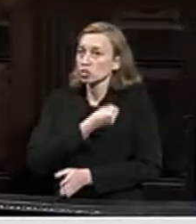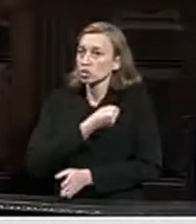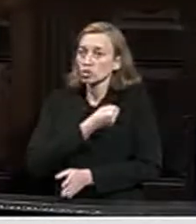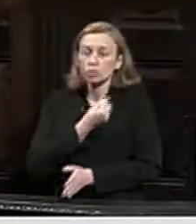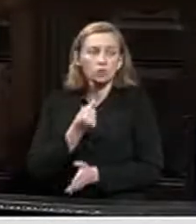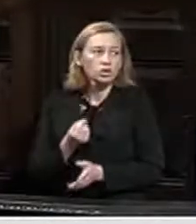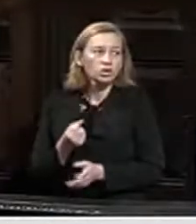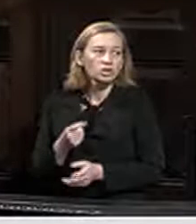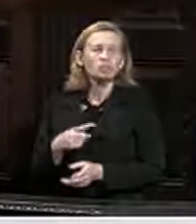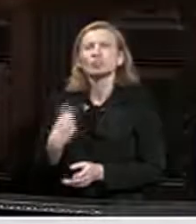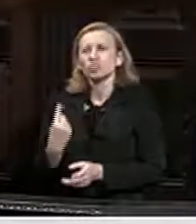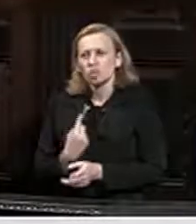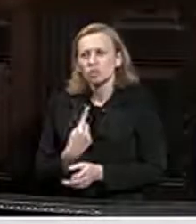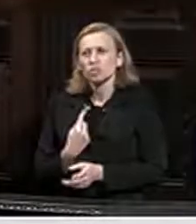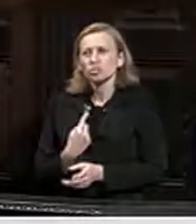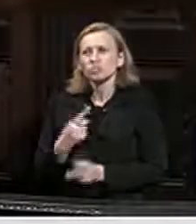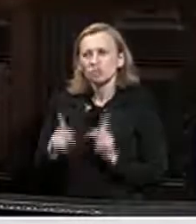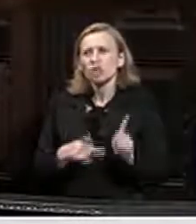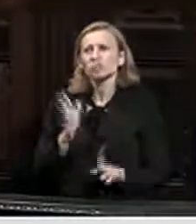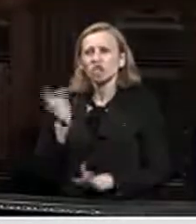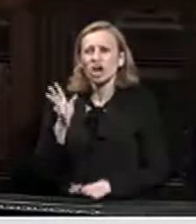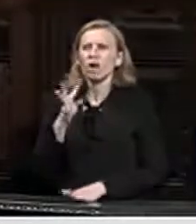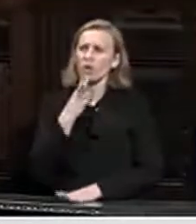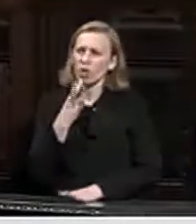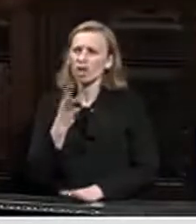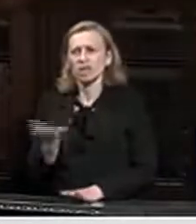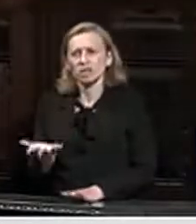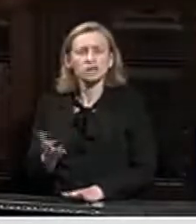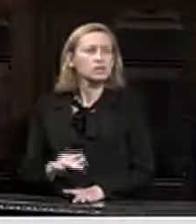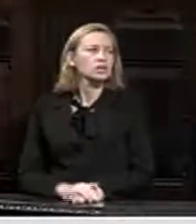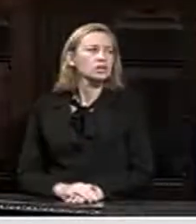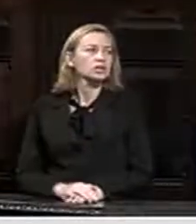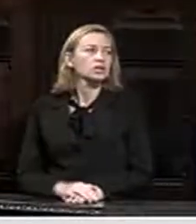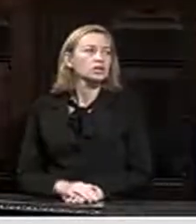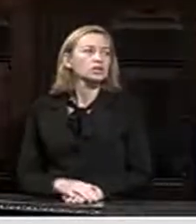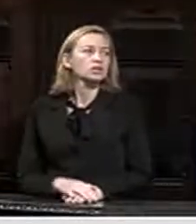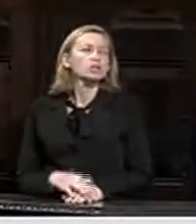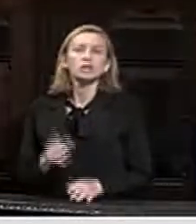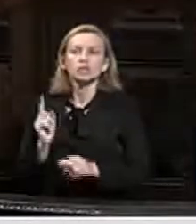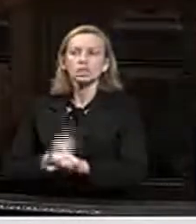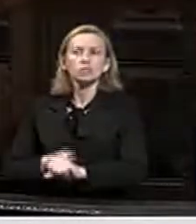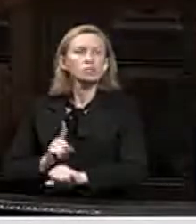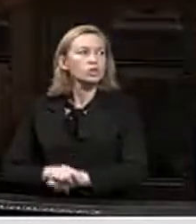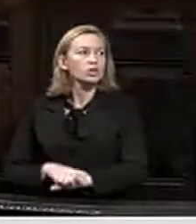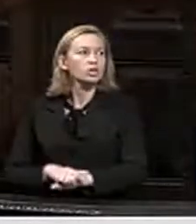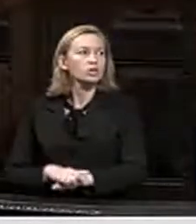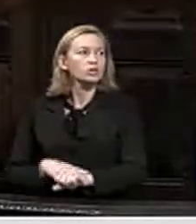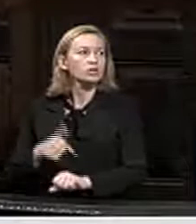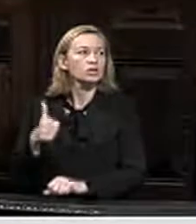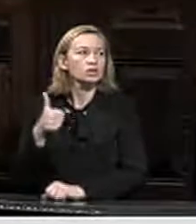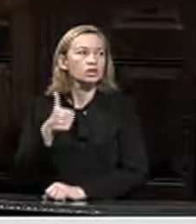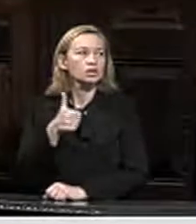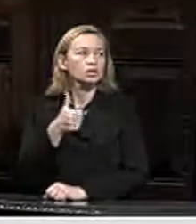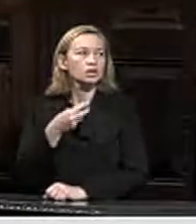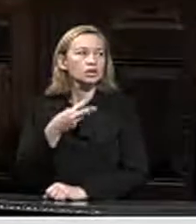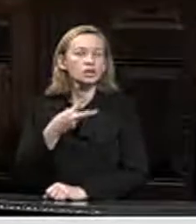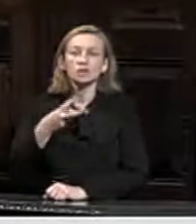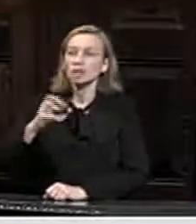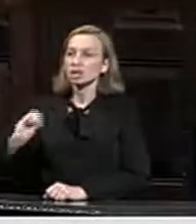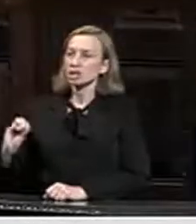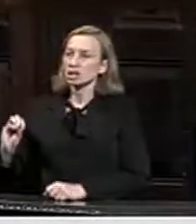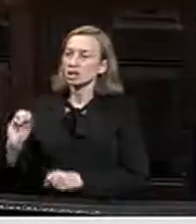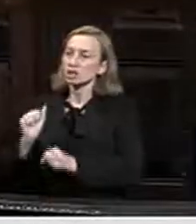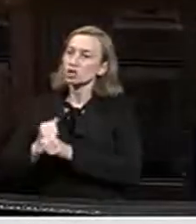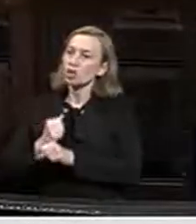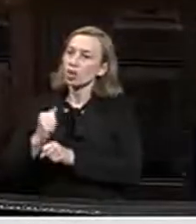nossa população já conhece, porque ela, como nós, caminha nas ruas. Nós temos, nesse momento, 300 obras